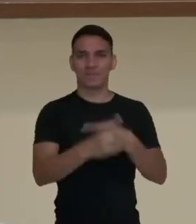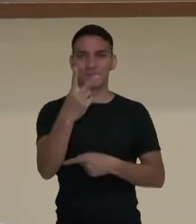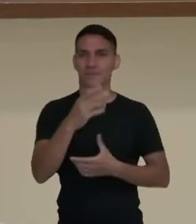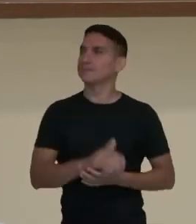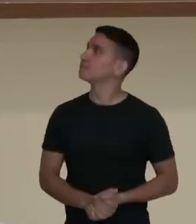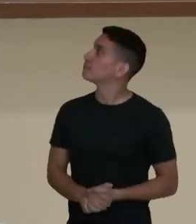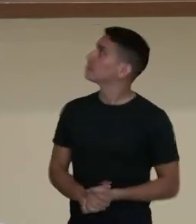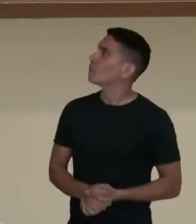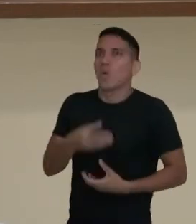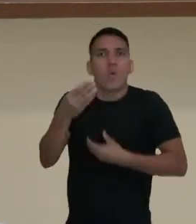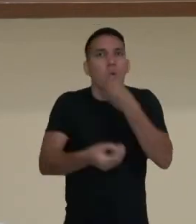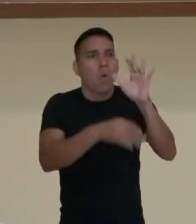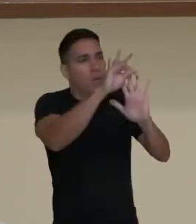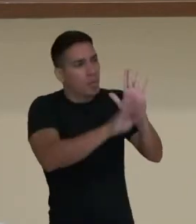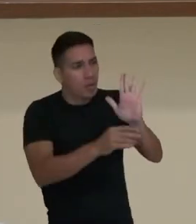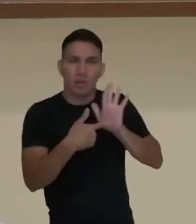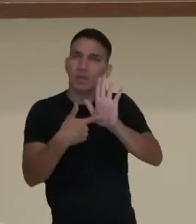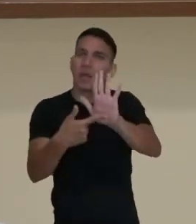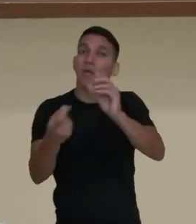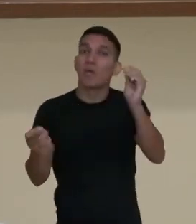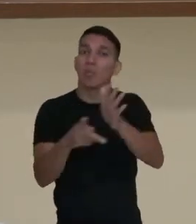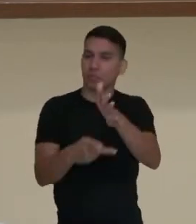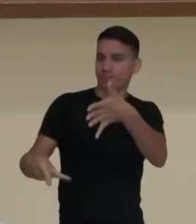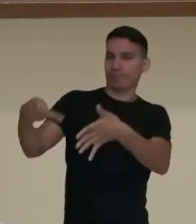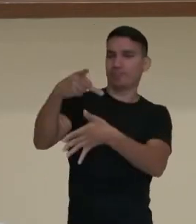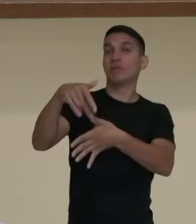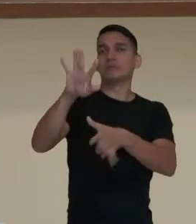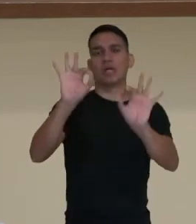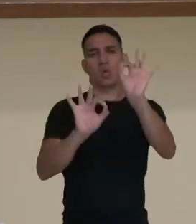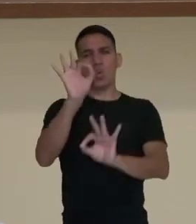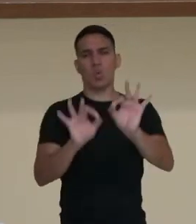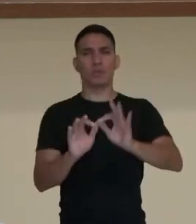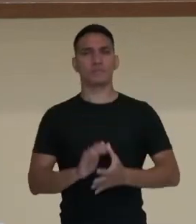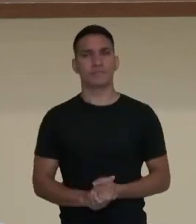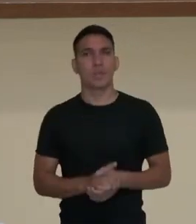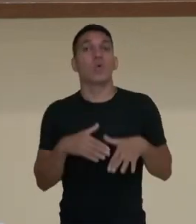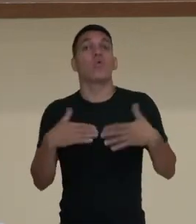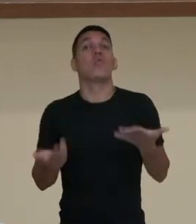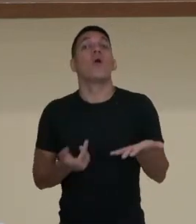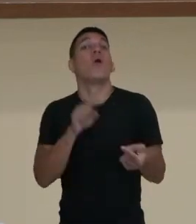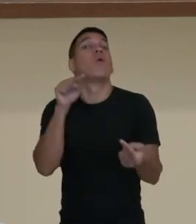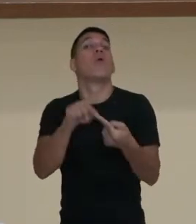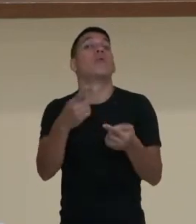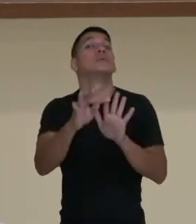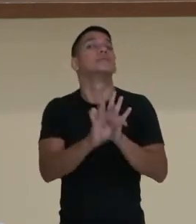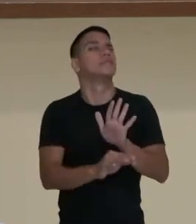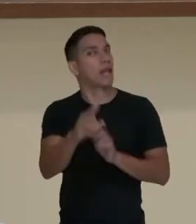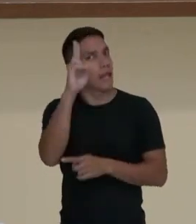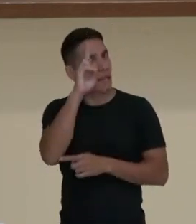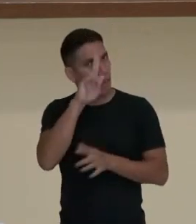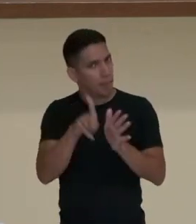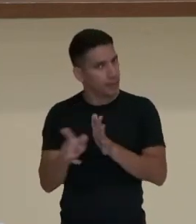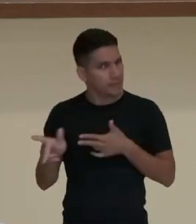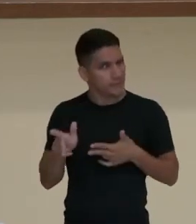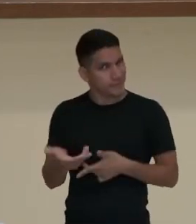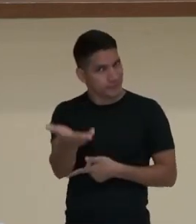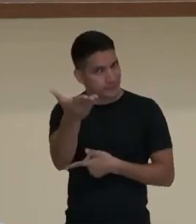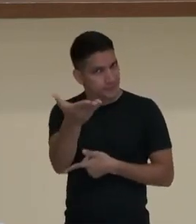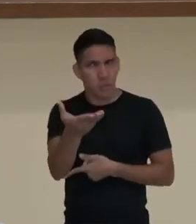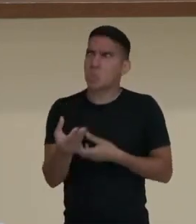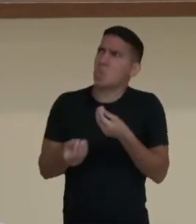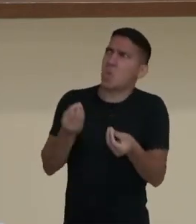de número 2. Como esse texto está prioritariamente estruturado? Qual é a finalidade do texto? Lembrando que é uma entrevista. Como